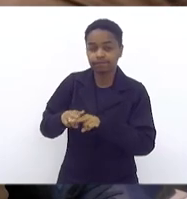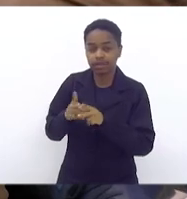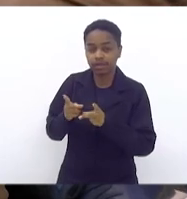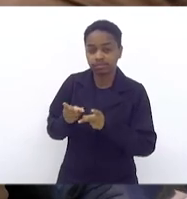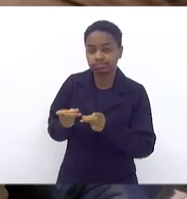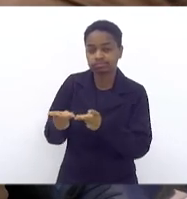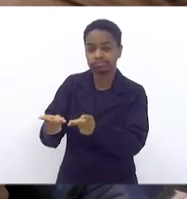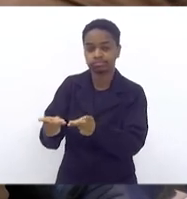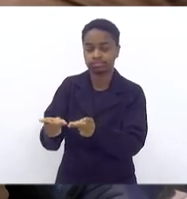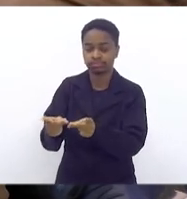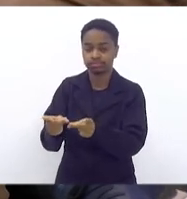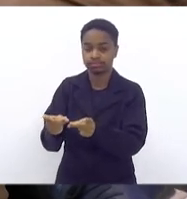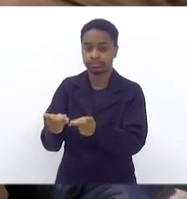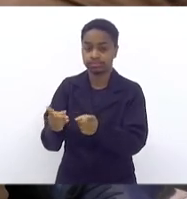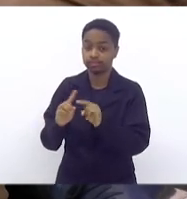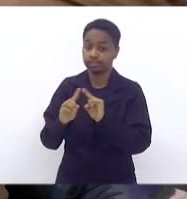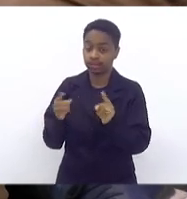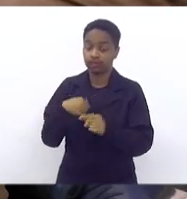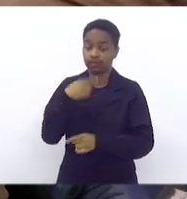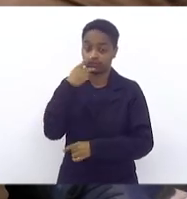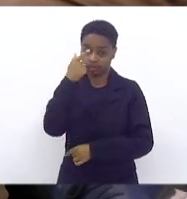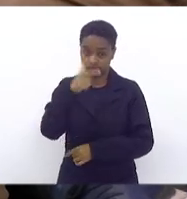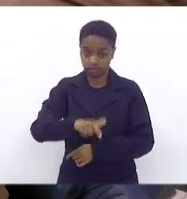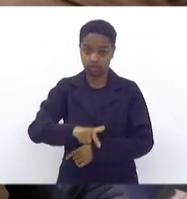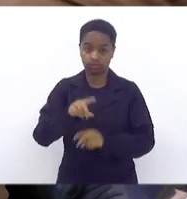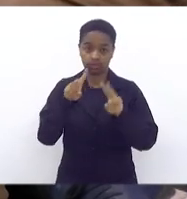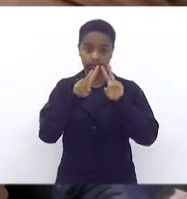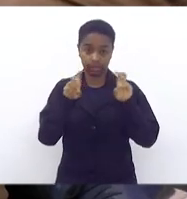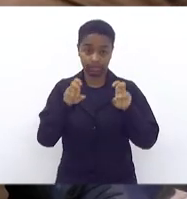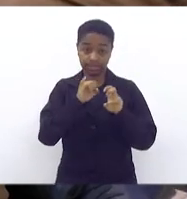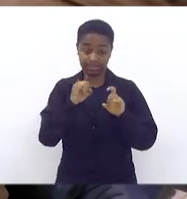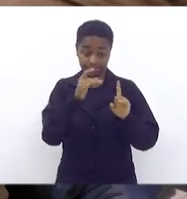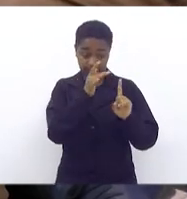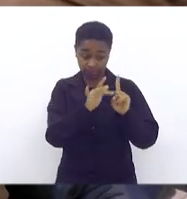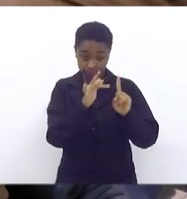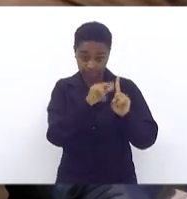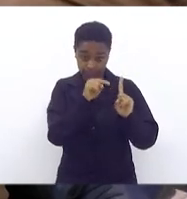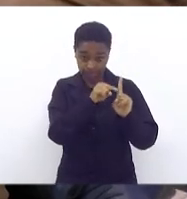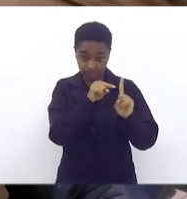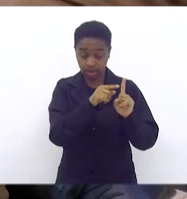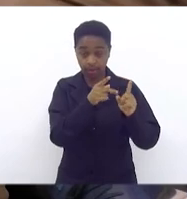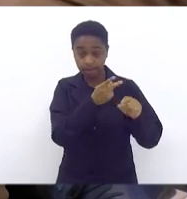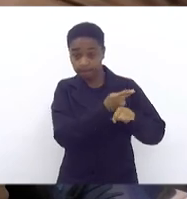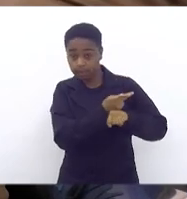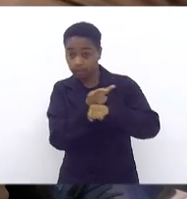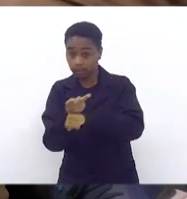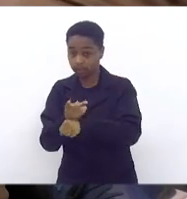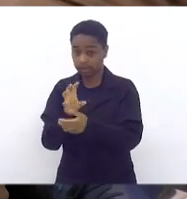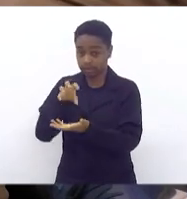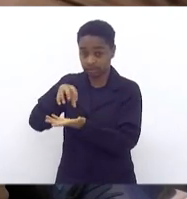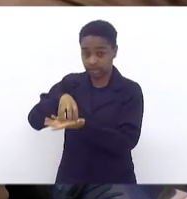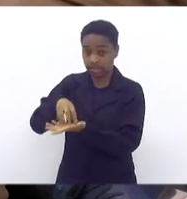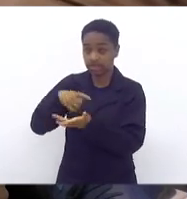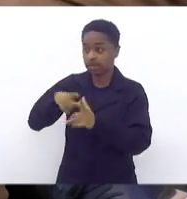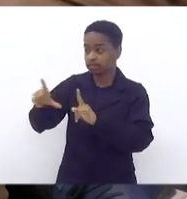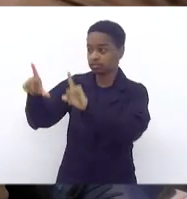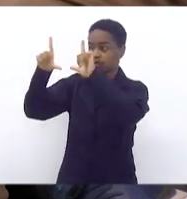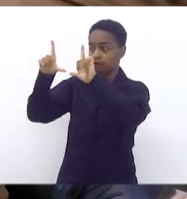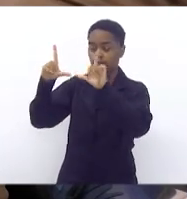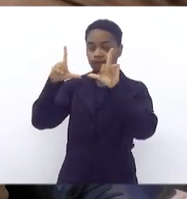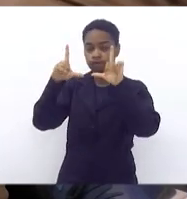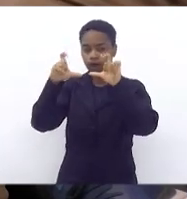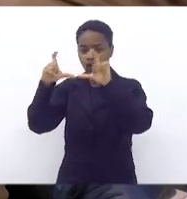eh e daí eu volto ao tema quando uma vítima procura uma delegacia e tem uma foto no moral do